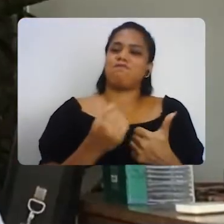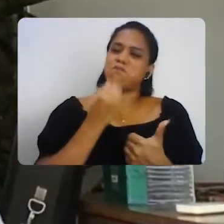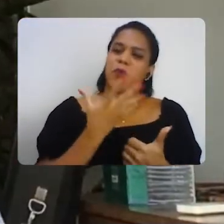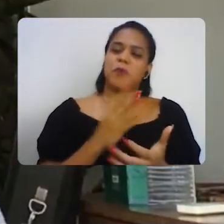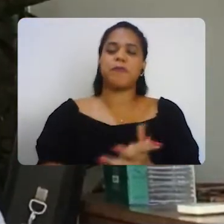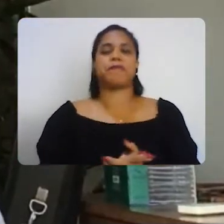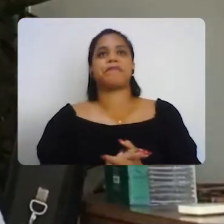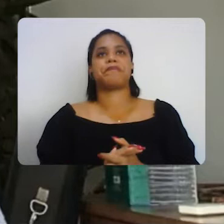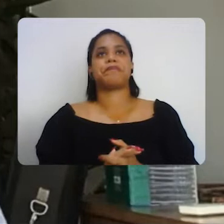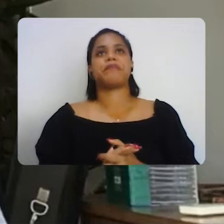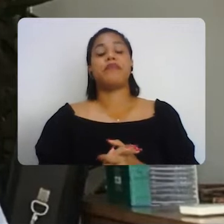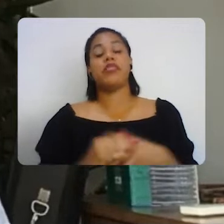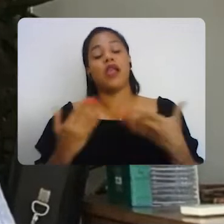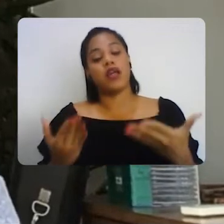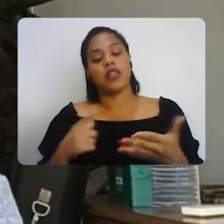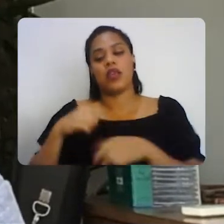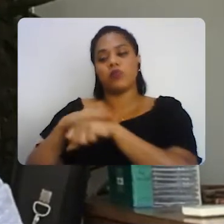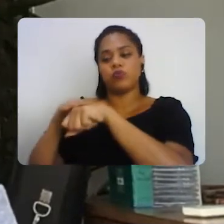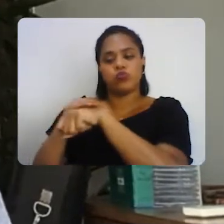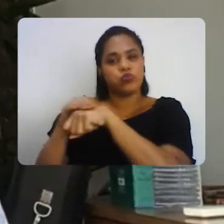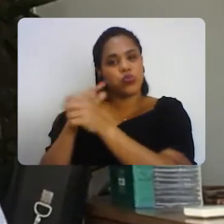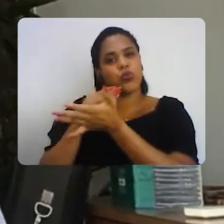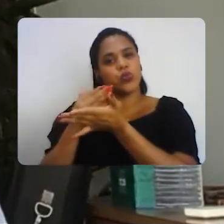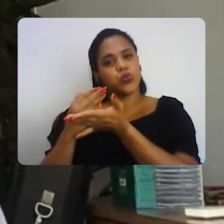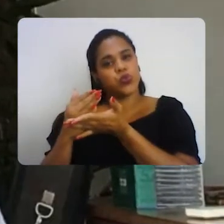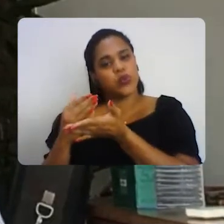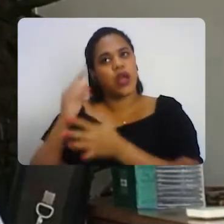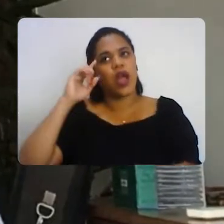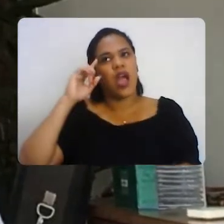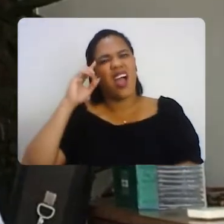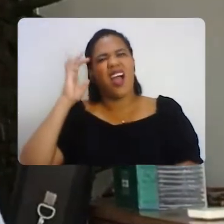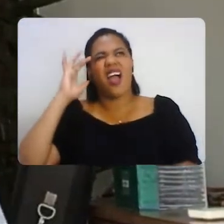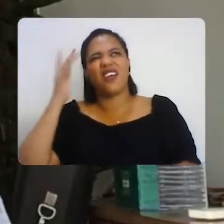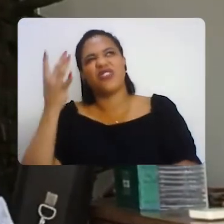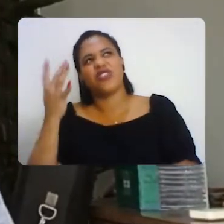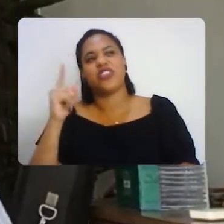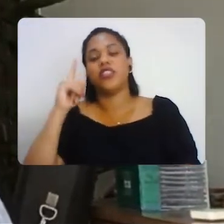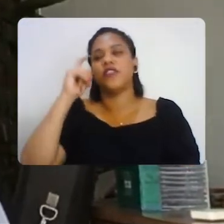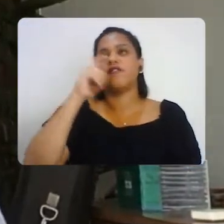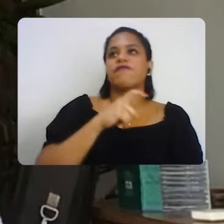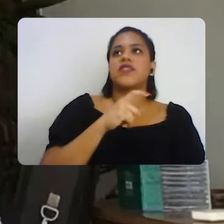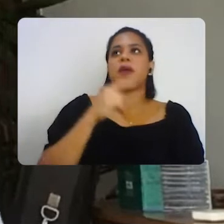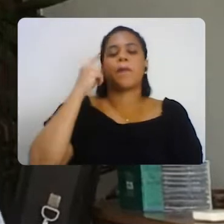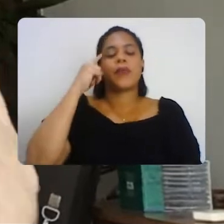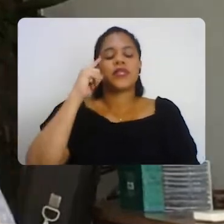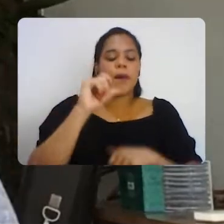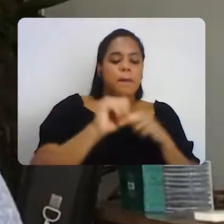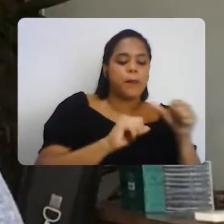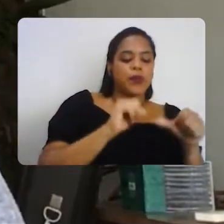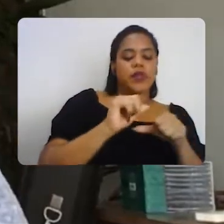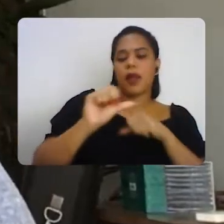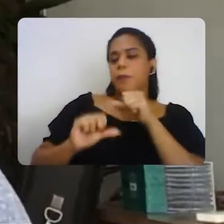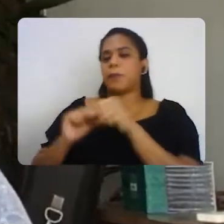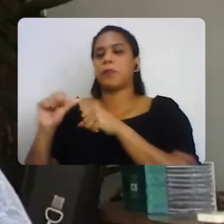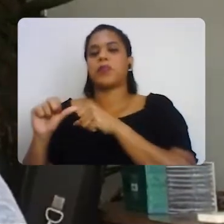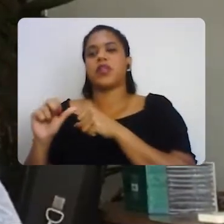toca muito, né? Então, assim, a gente teve uma conversa inicial e eu achei que era muito difícil sair desse universo